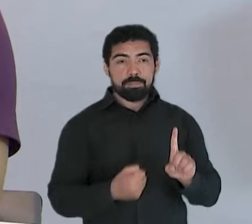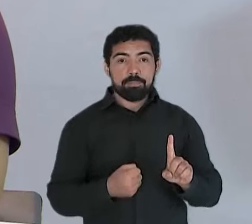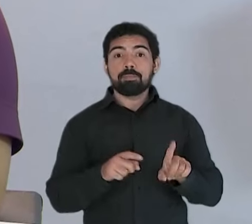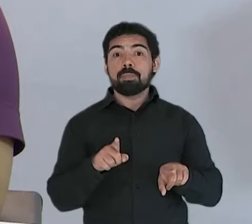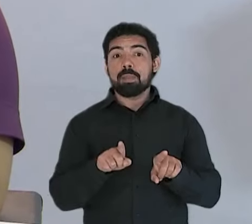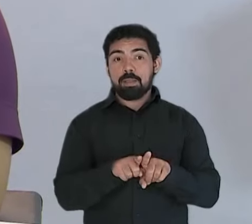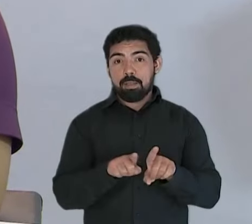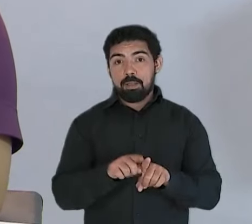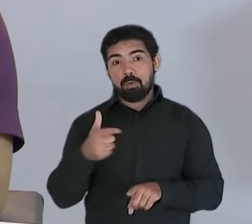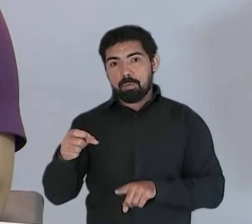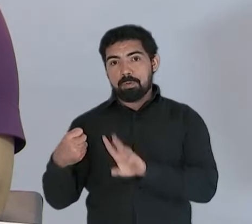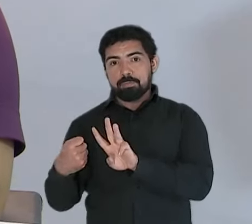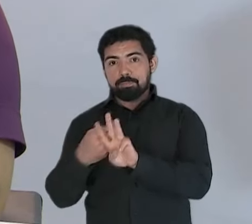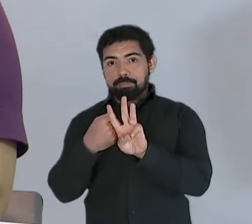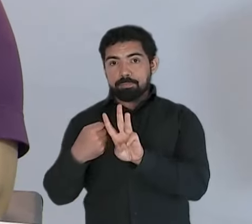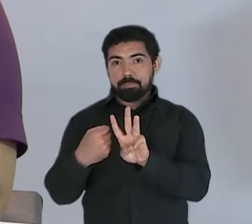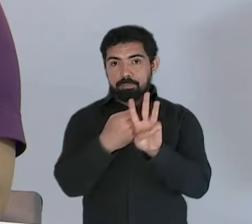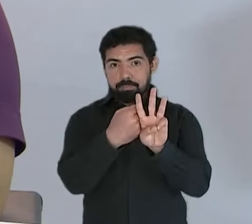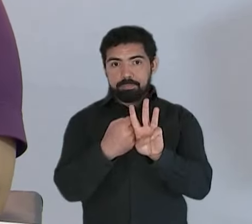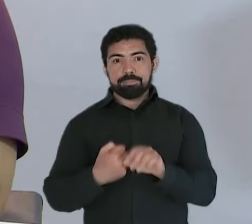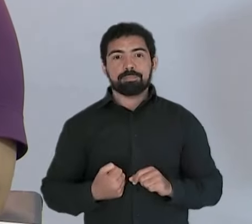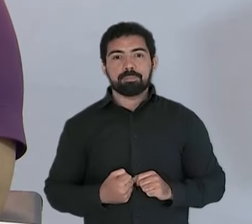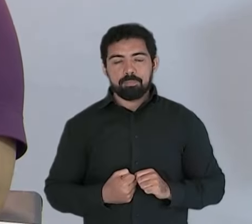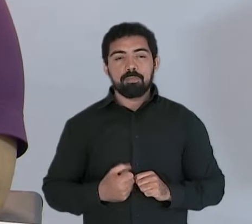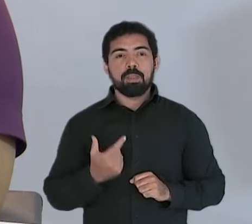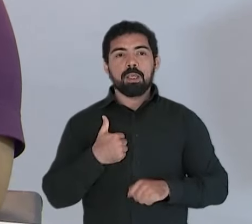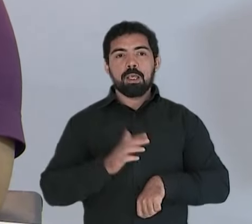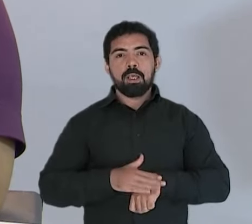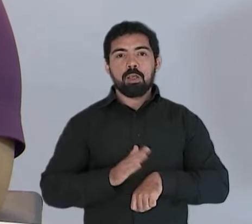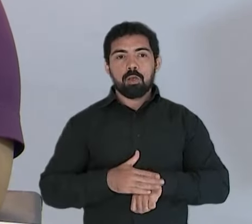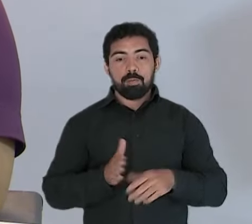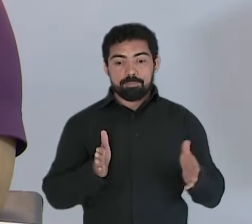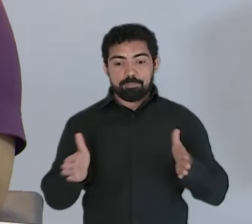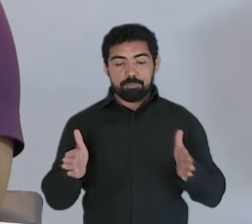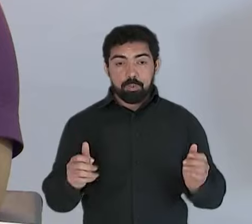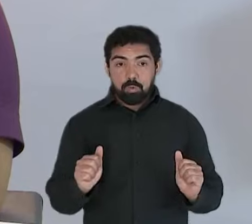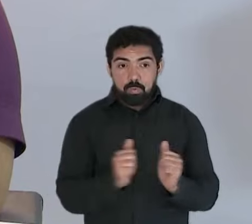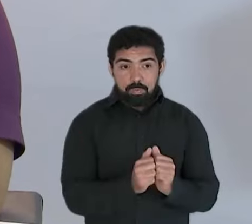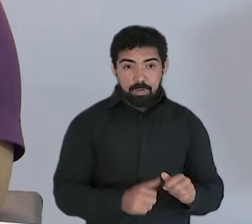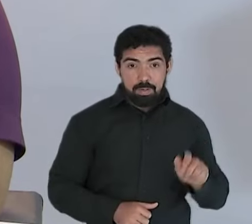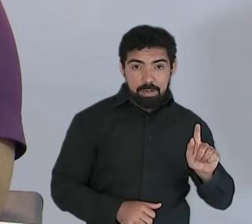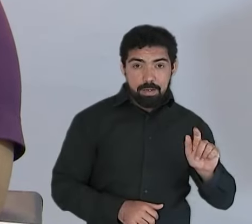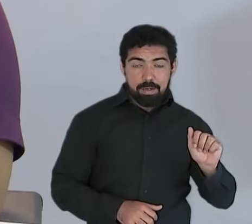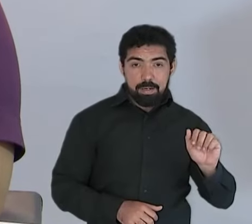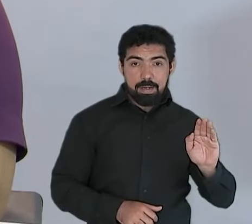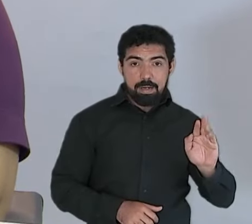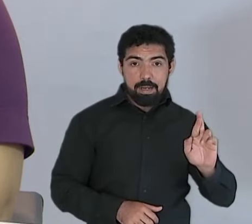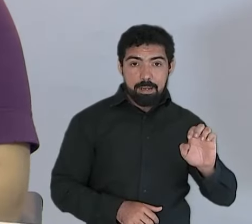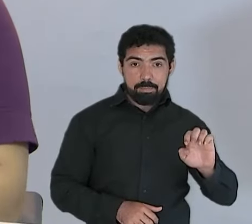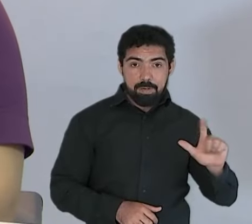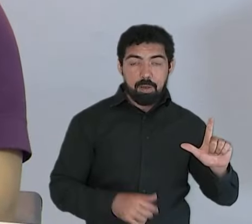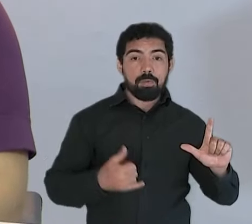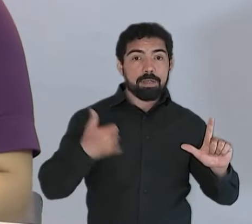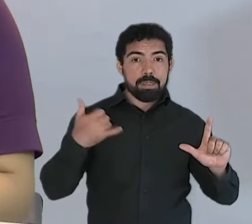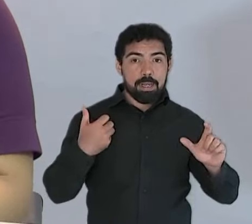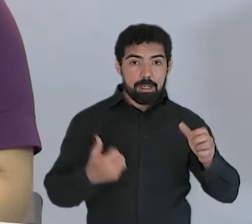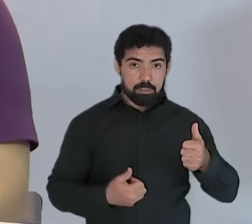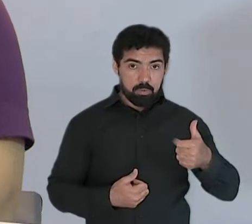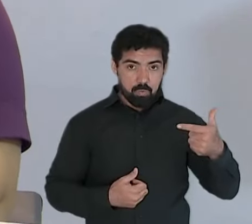suporte 3, né? Eu estou nessa fase aí com o Gabriel, ele fez 12 anos, então eu estou